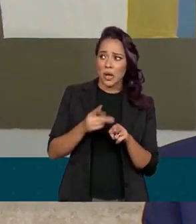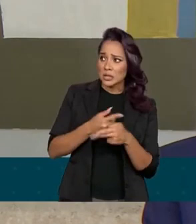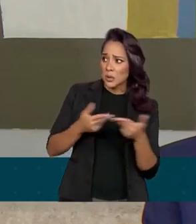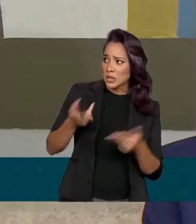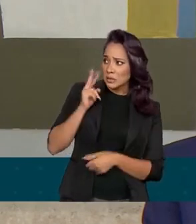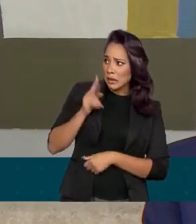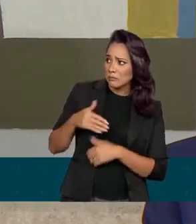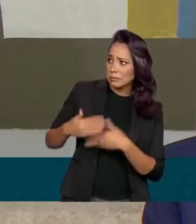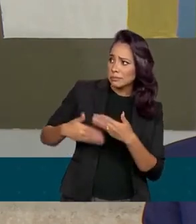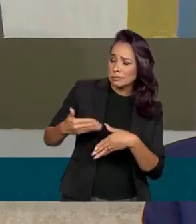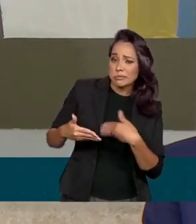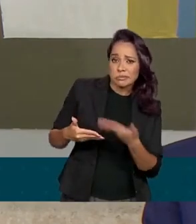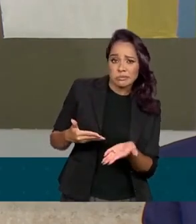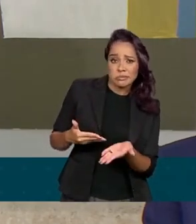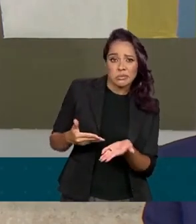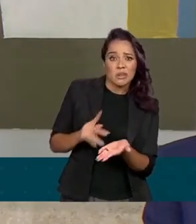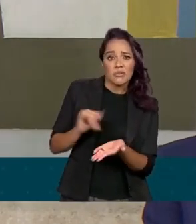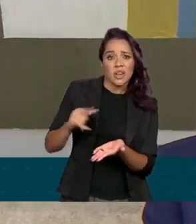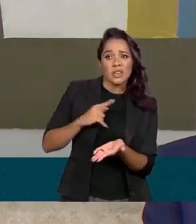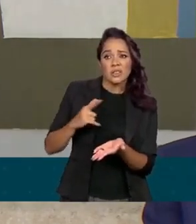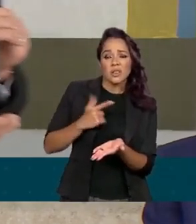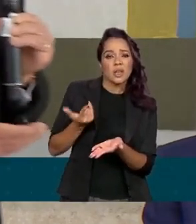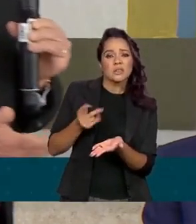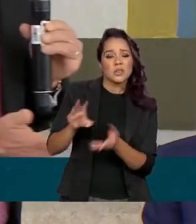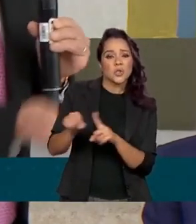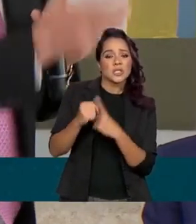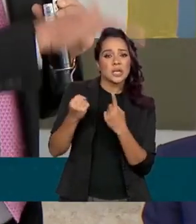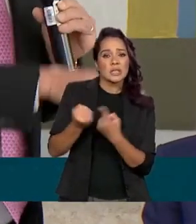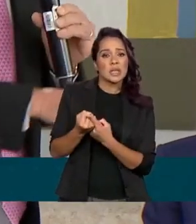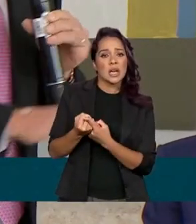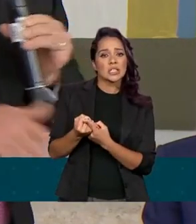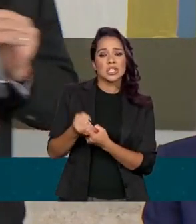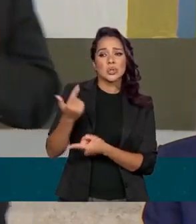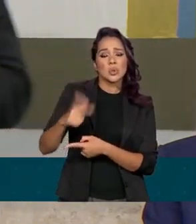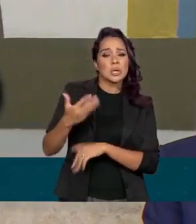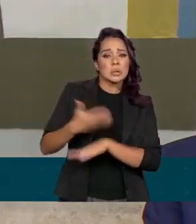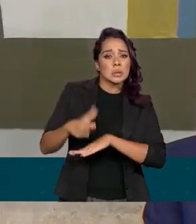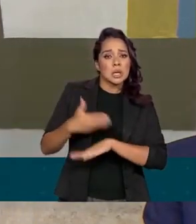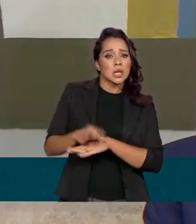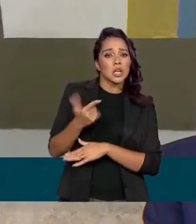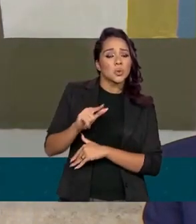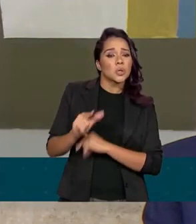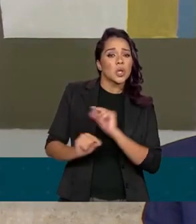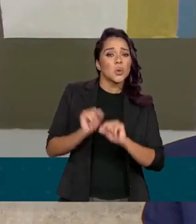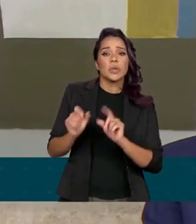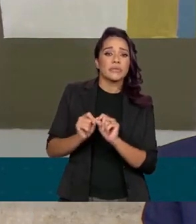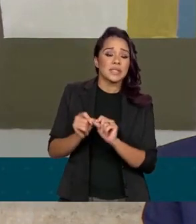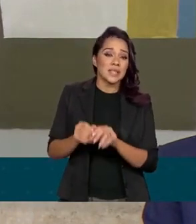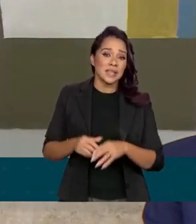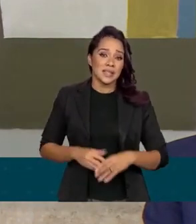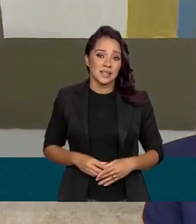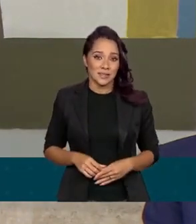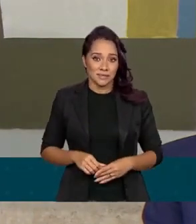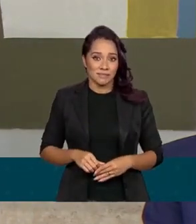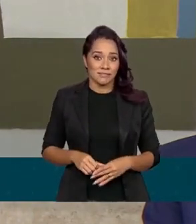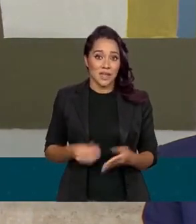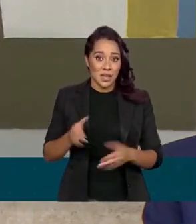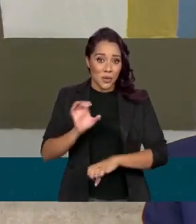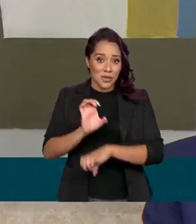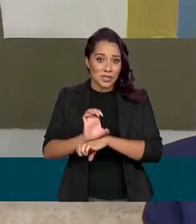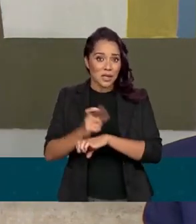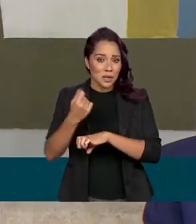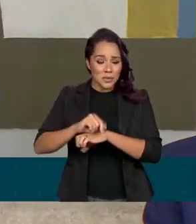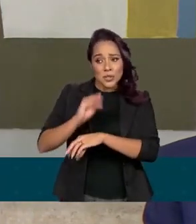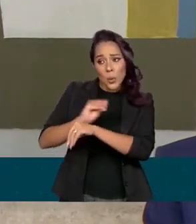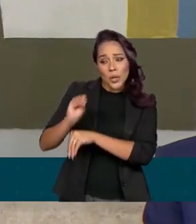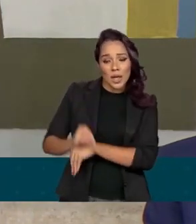coisas vão, a gente vai ter uma parte da sociedade não qualificada que não tem o que fazer. E é o Estado que